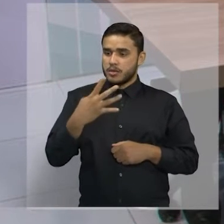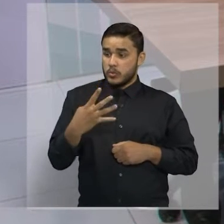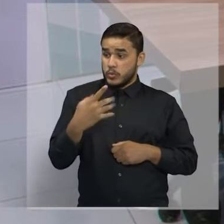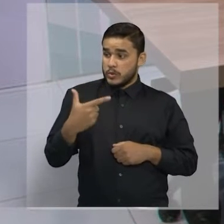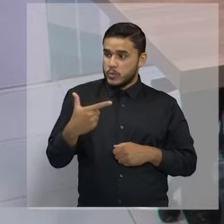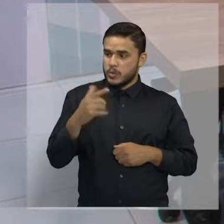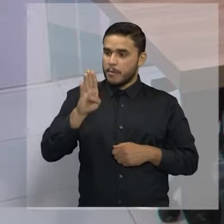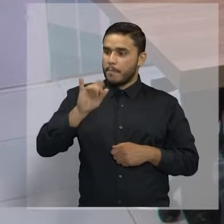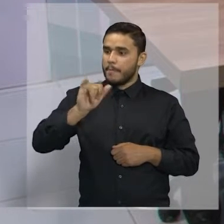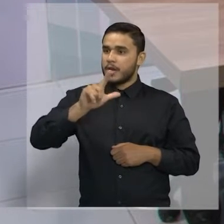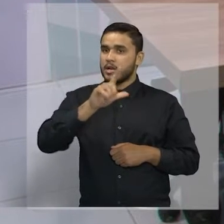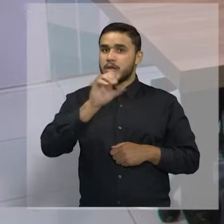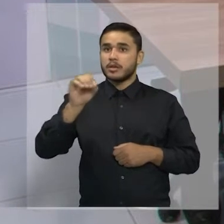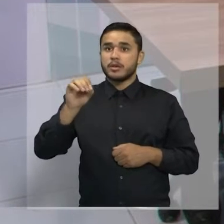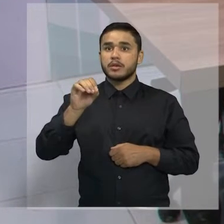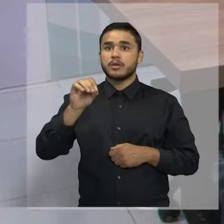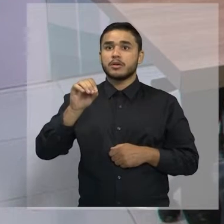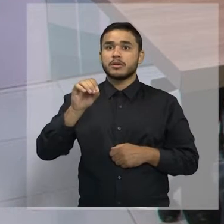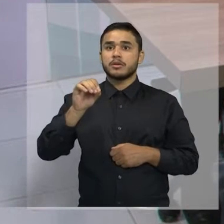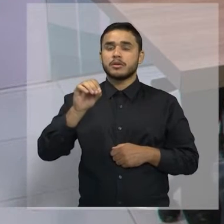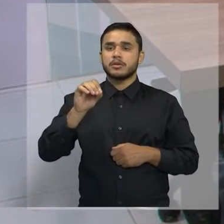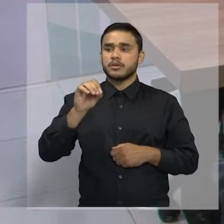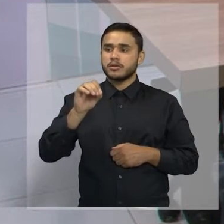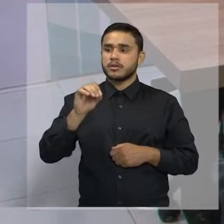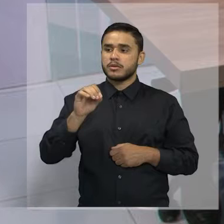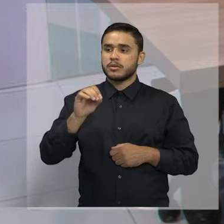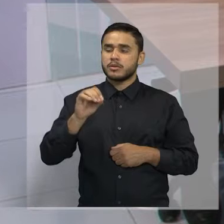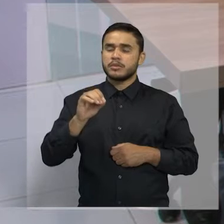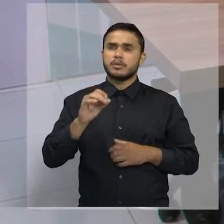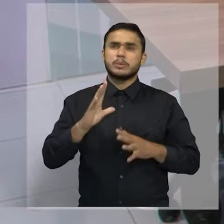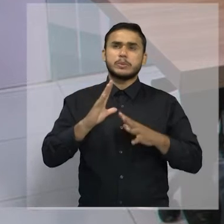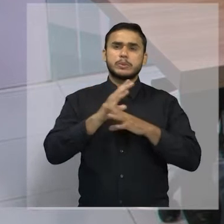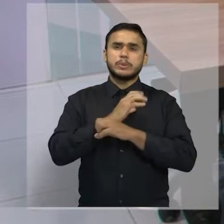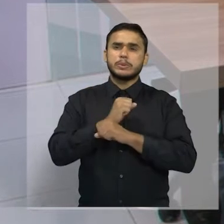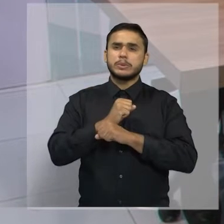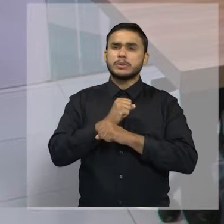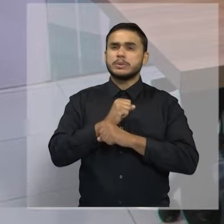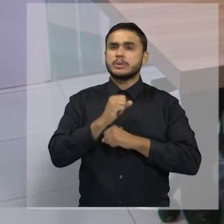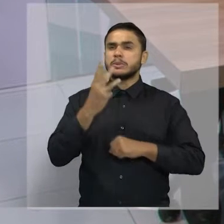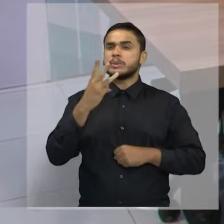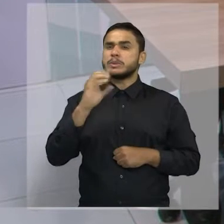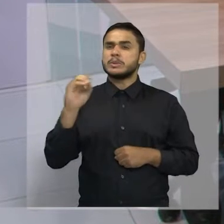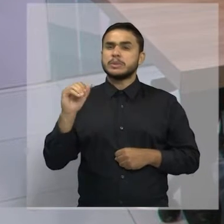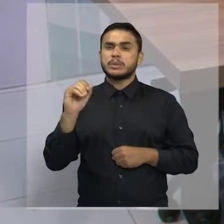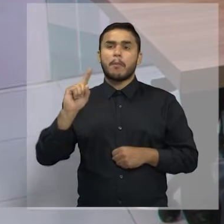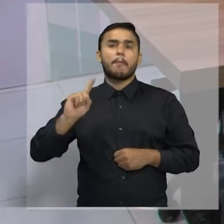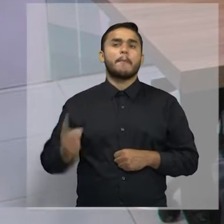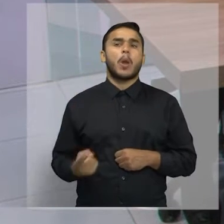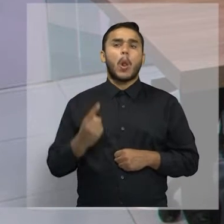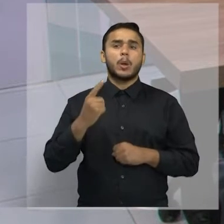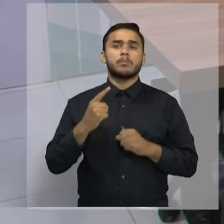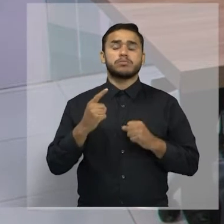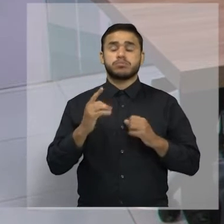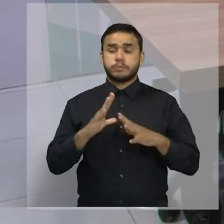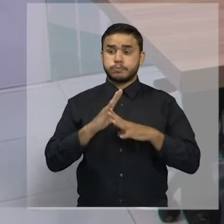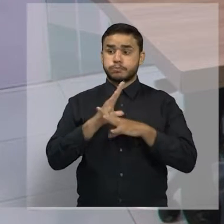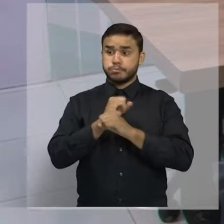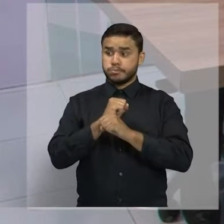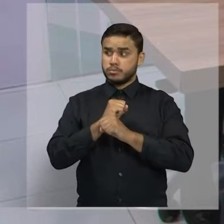1.342 bilhões, não sei se é 42, 48, enfim, sei que é mais de 300 bilhões, segundo os críticos deste